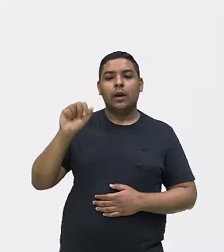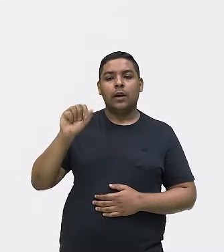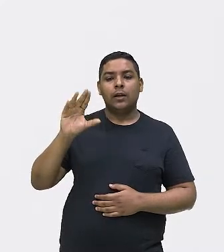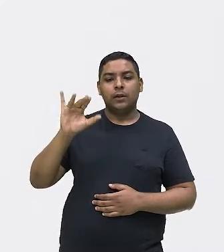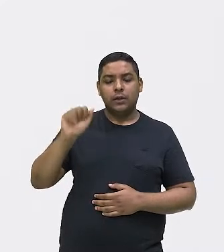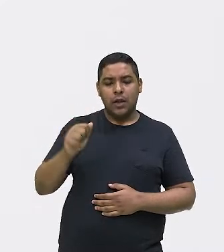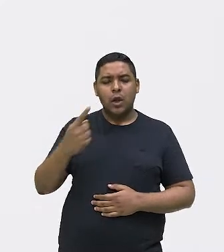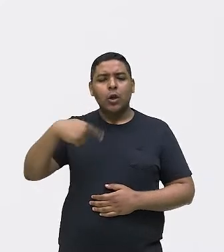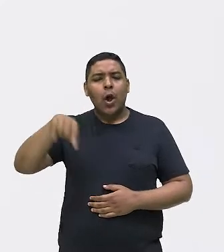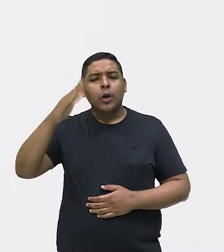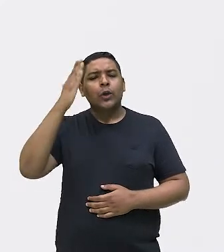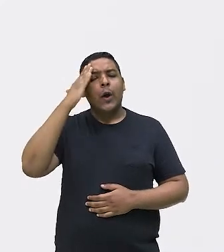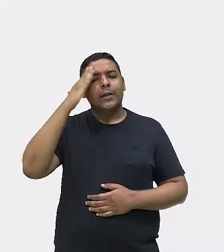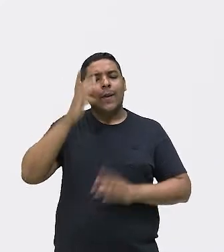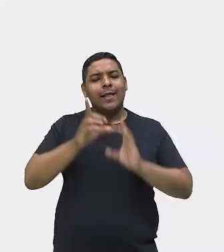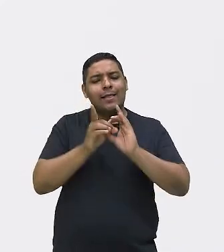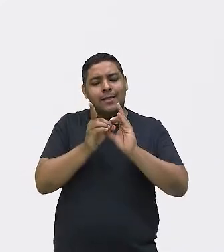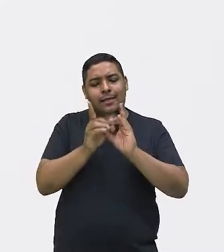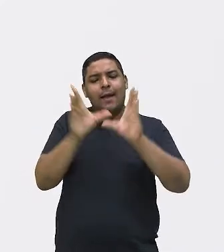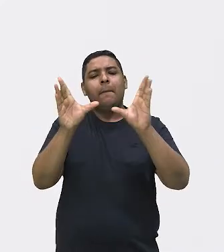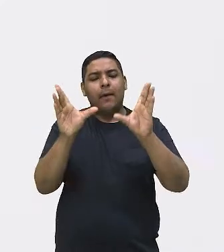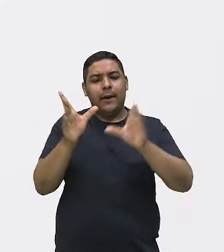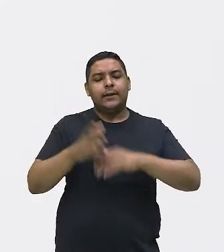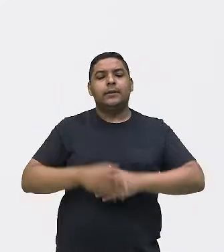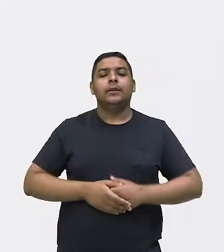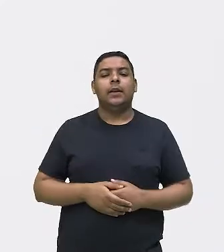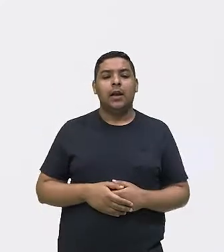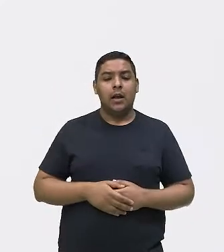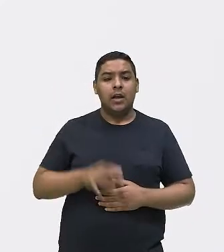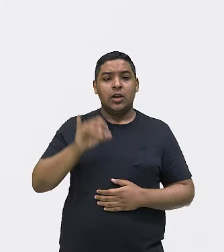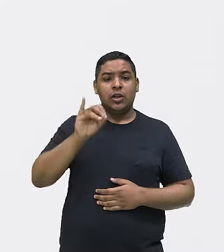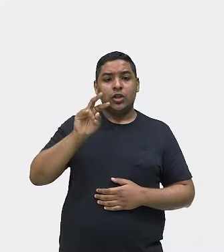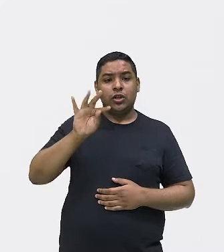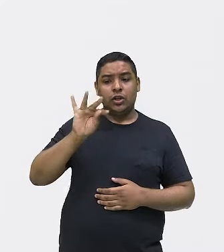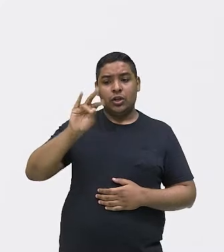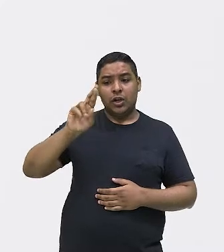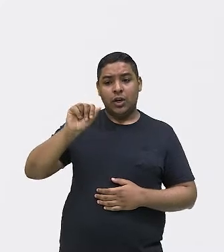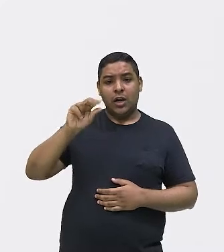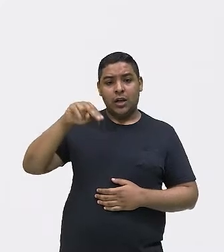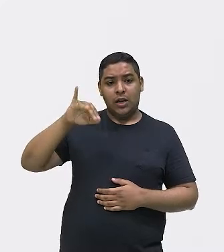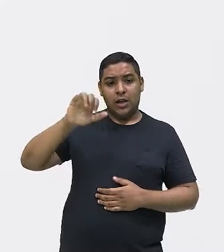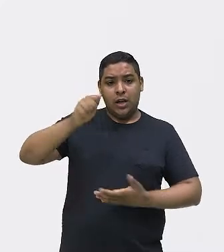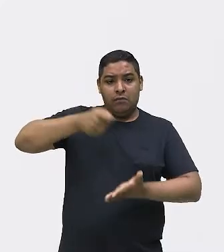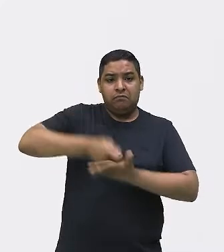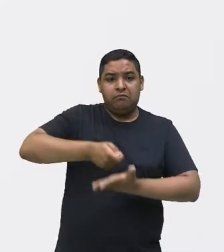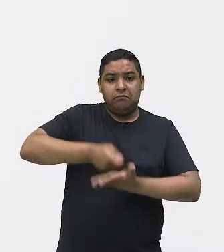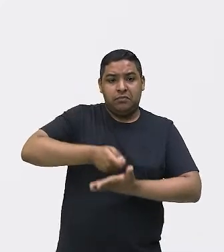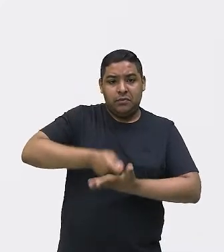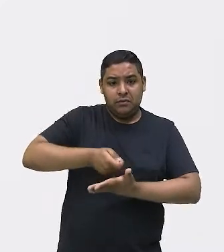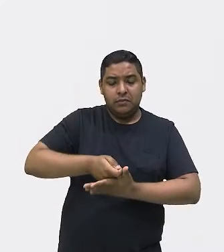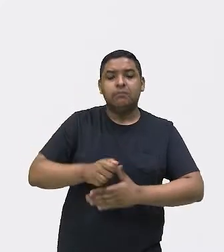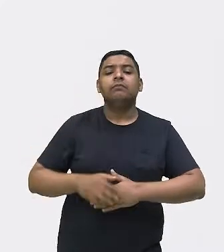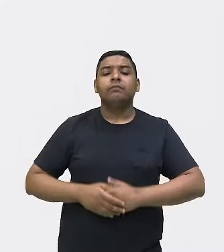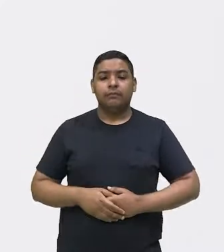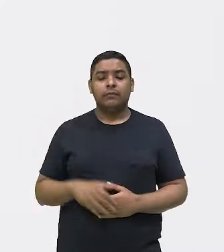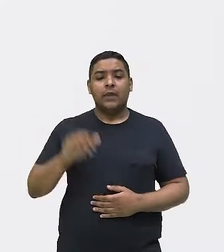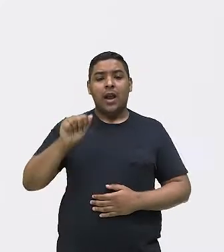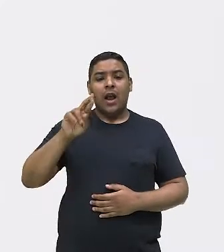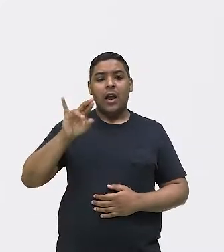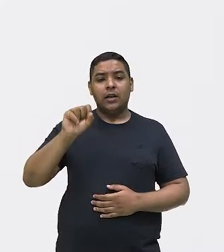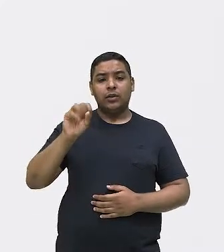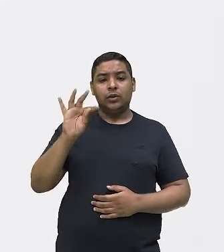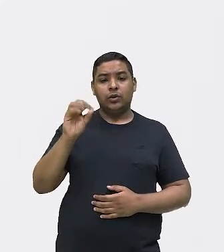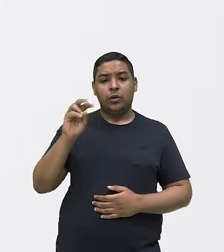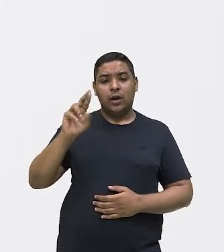a democracia, nós falamos de tirania, não é isso? Aristocracia. Mas